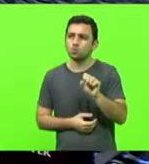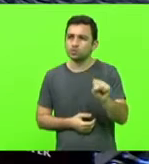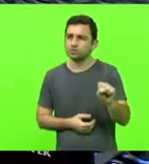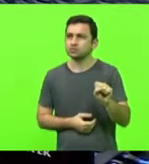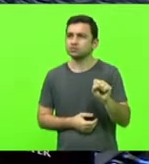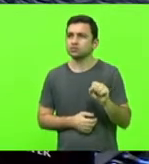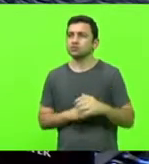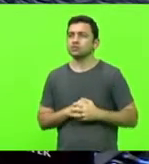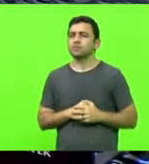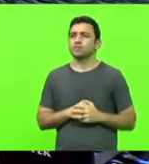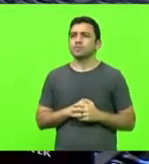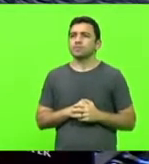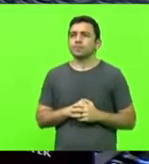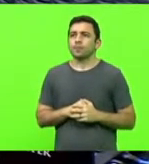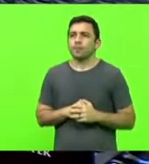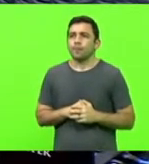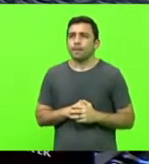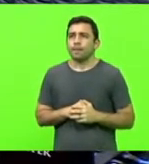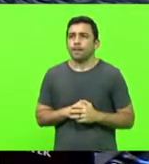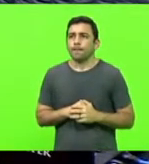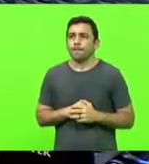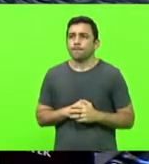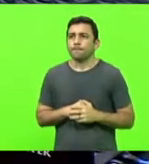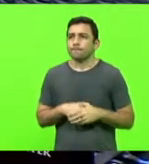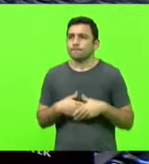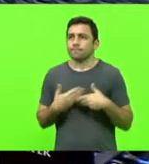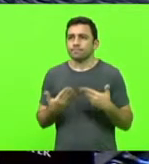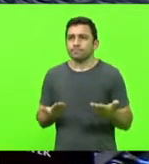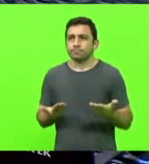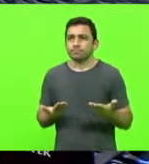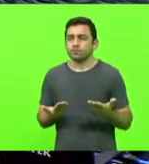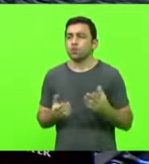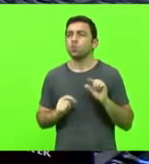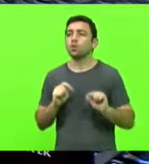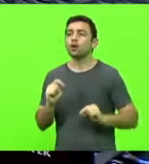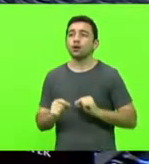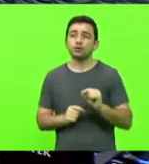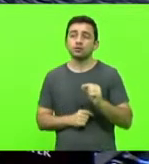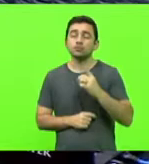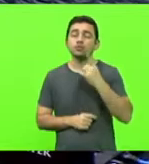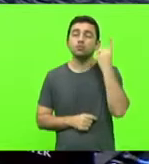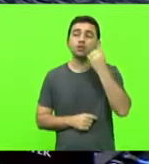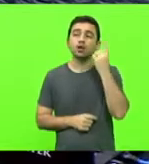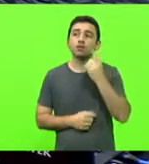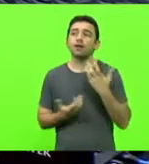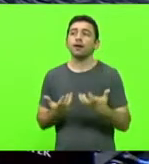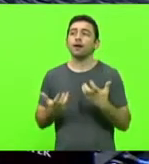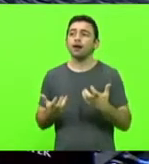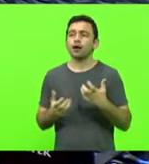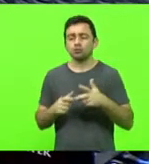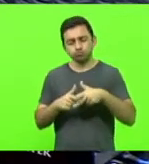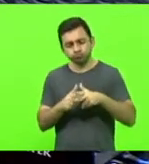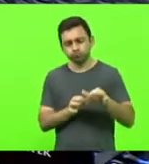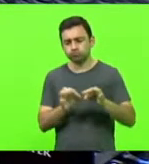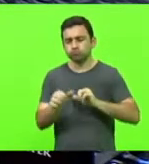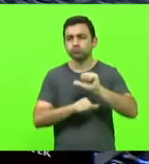Petrovkovski, uma coisa assim o nome dele, né? É inadmissível. O que que o deputado Berlanda pretende? Pretende corrigir isso.